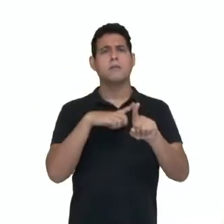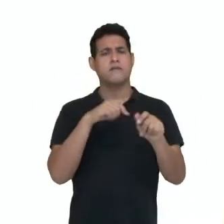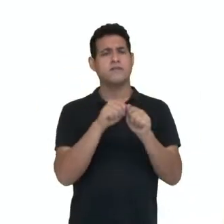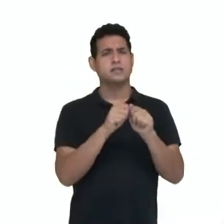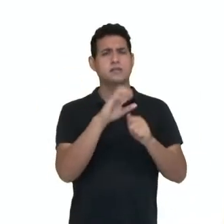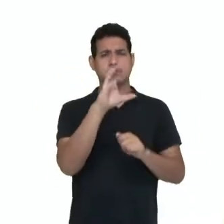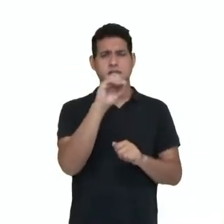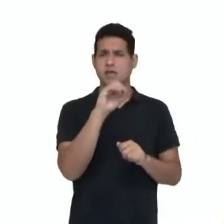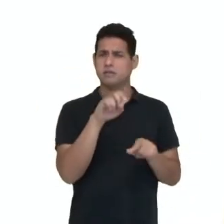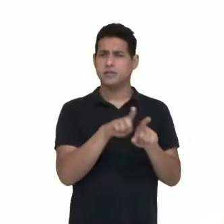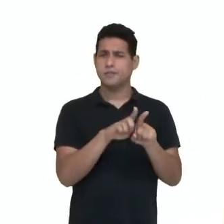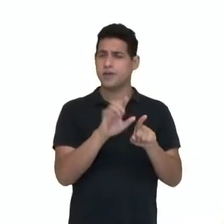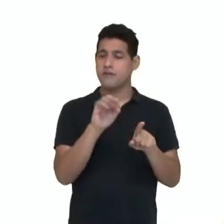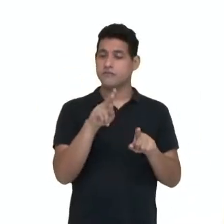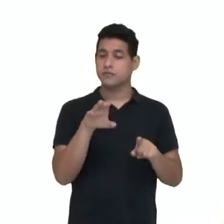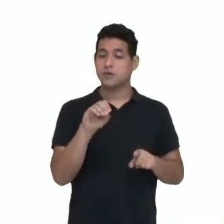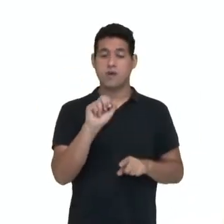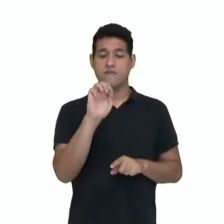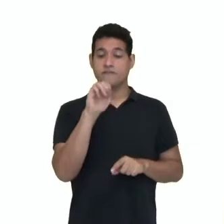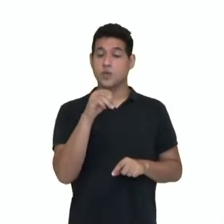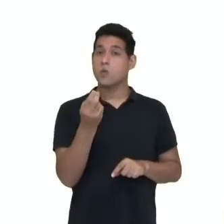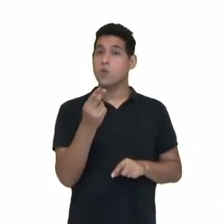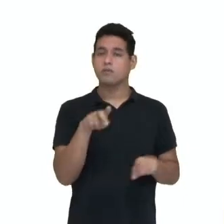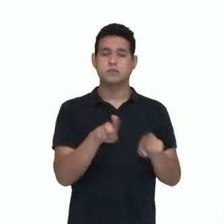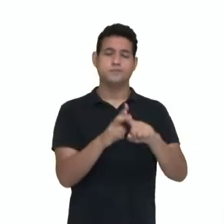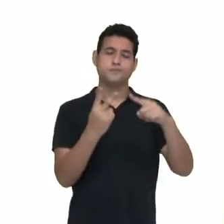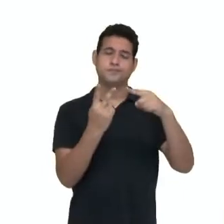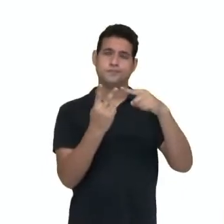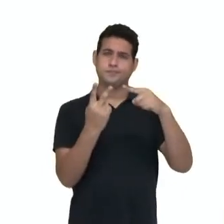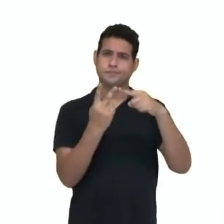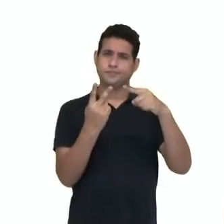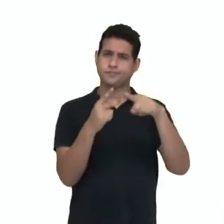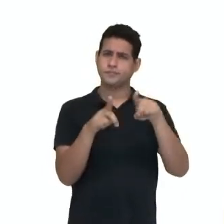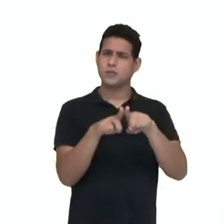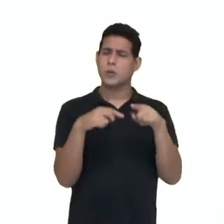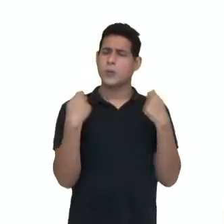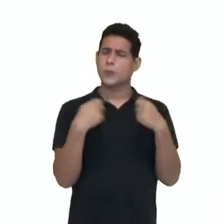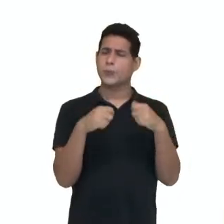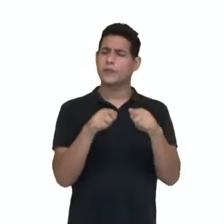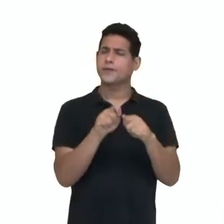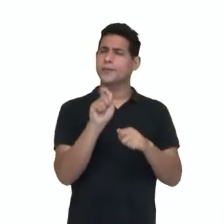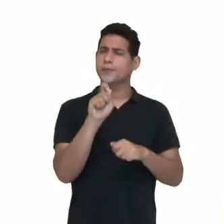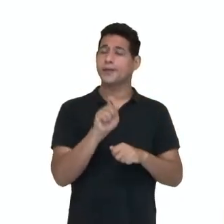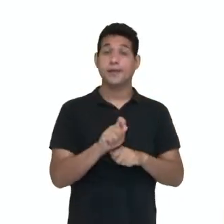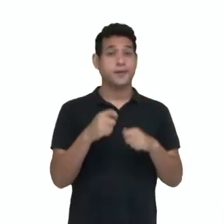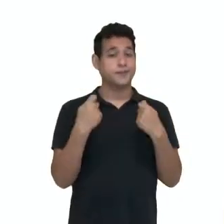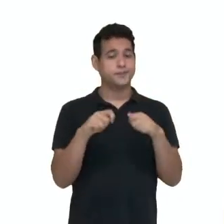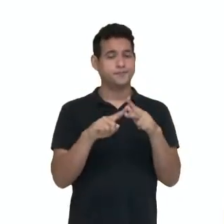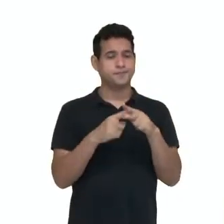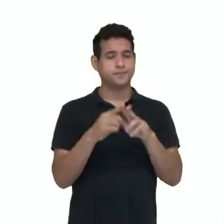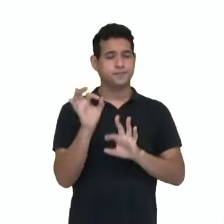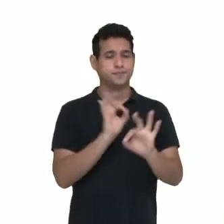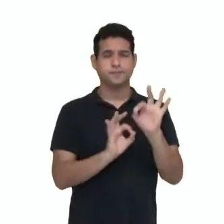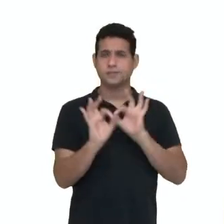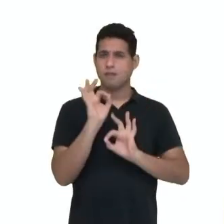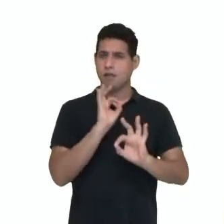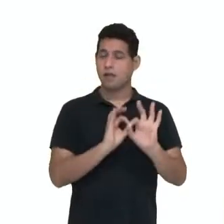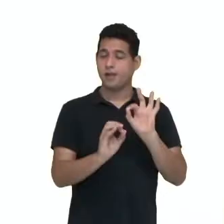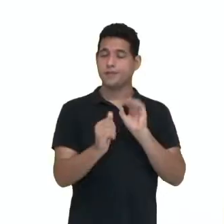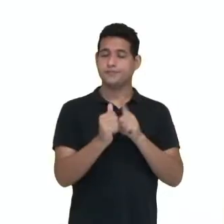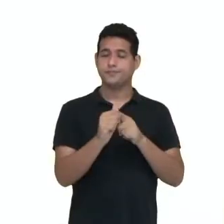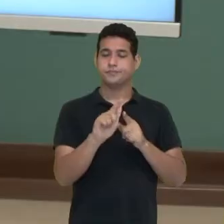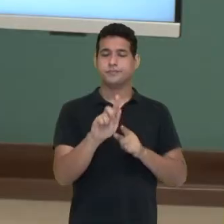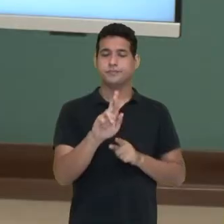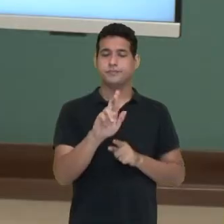de uma função afim ou raiz de uma função, tá bom? O que eu preciso fazer? Eu preciso resolver essa equação do primeiro